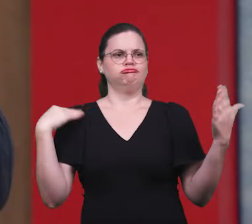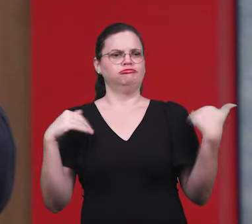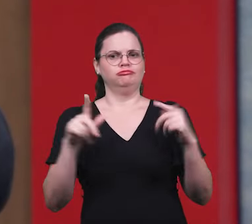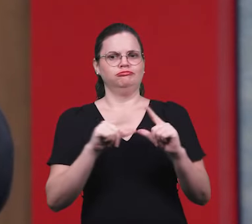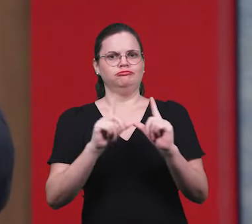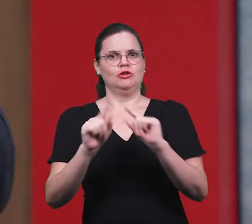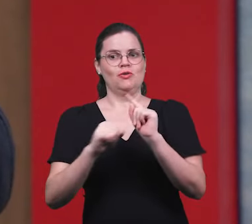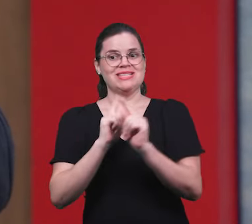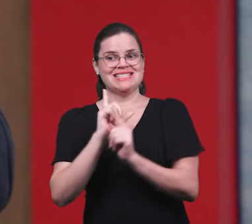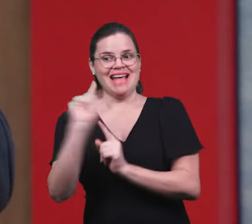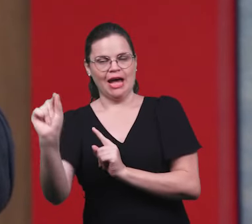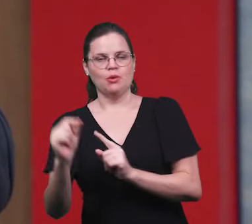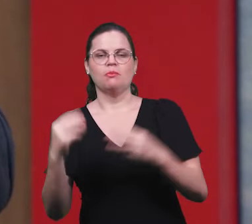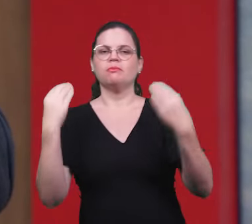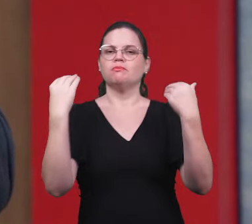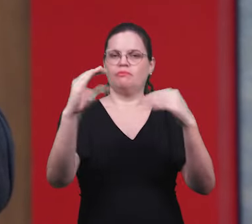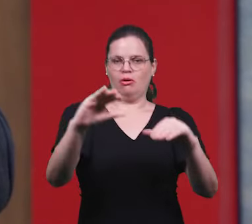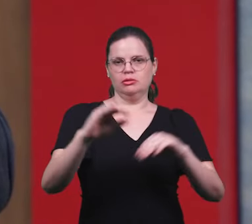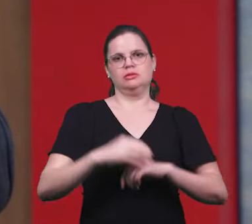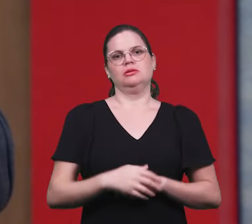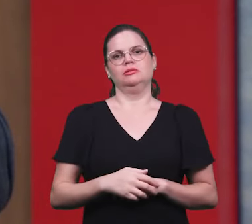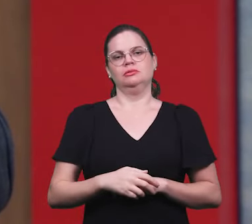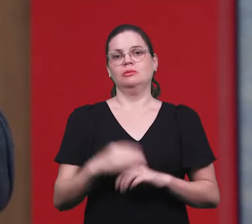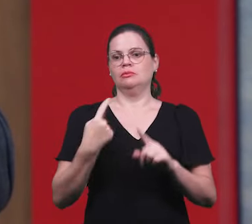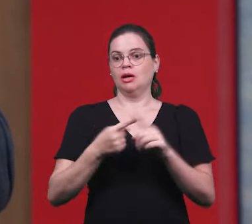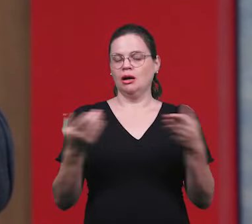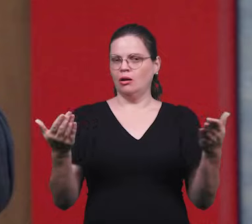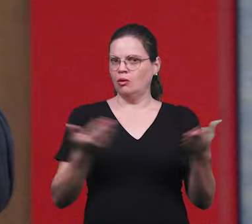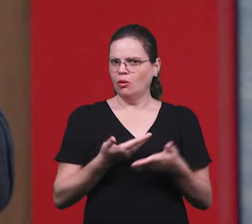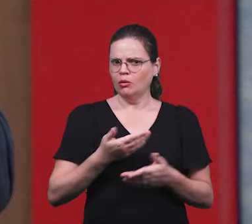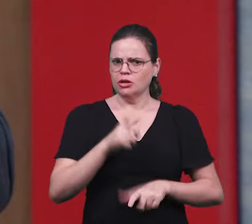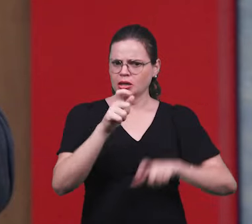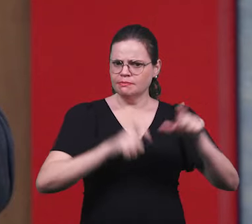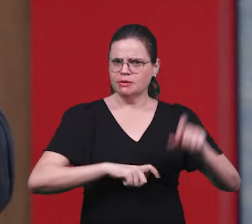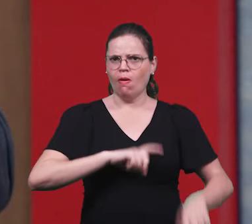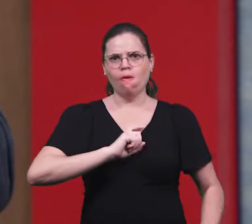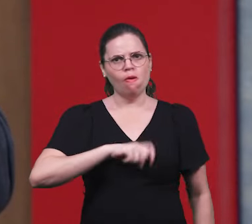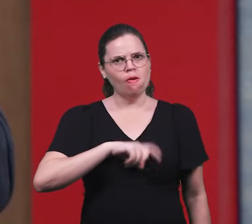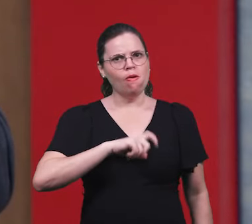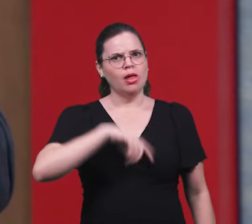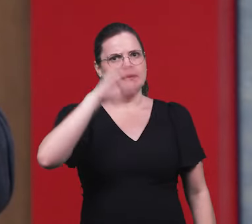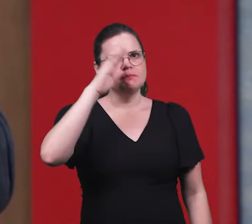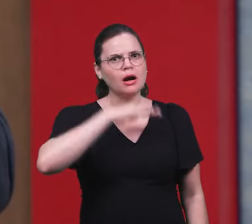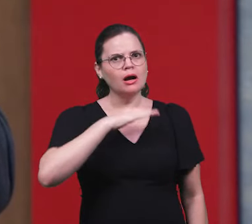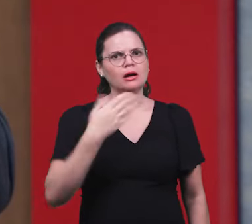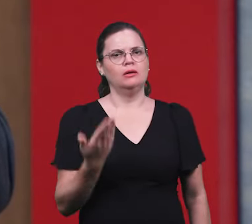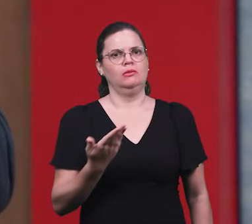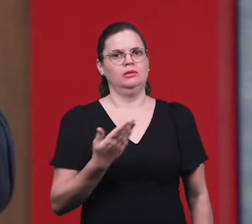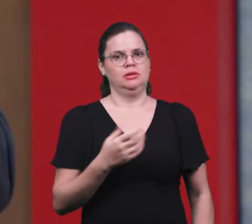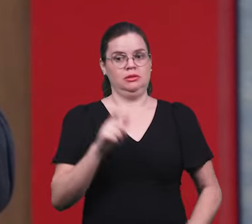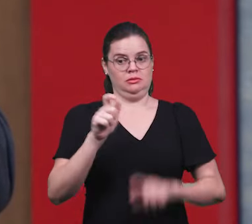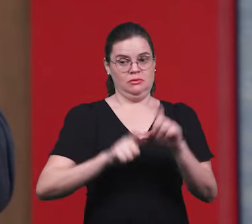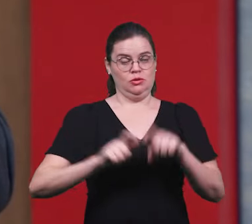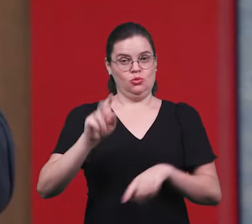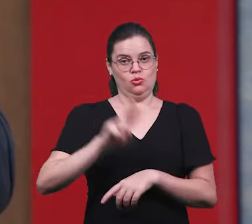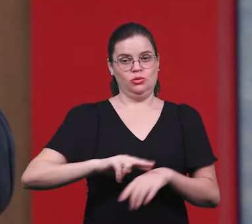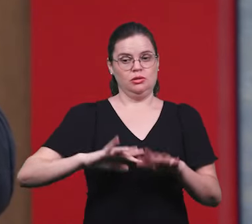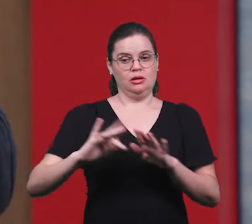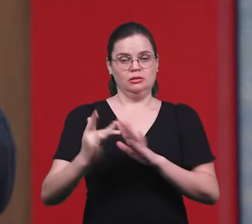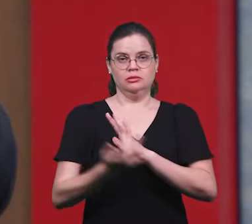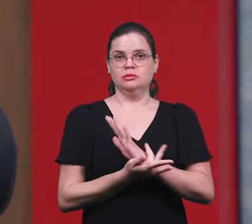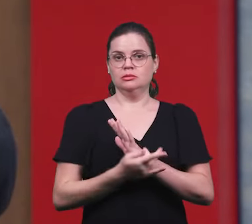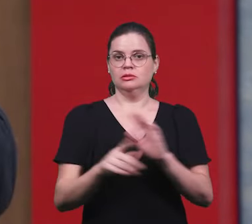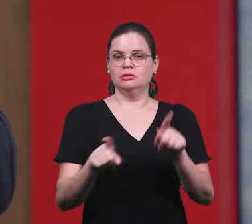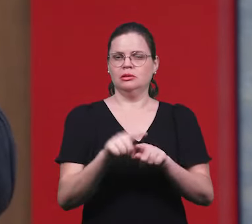O mundo é mau. Nós vivemos dias hoje onde pessoas usam redes sociais